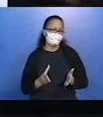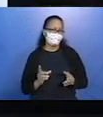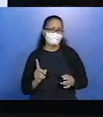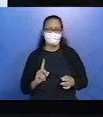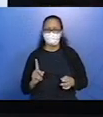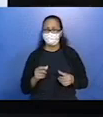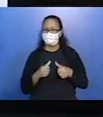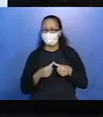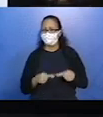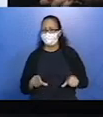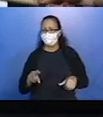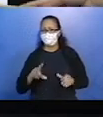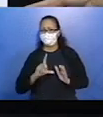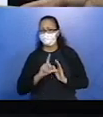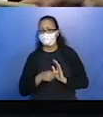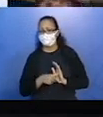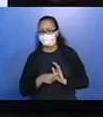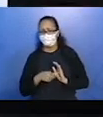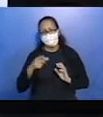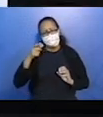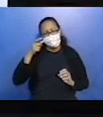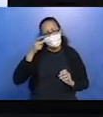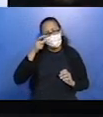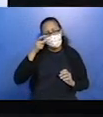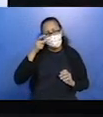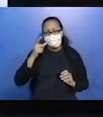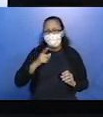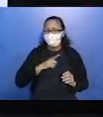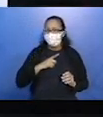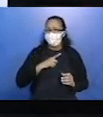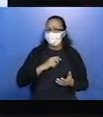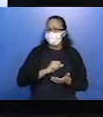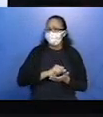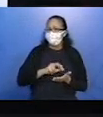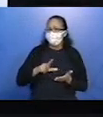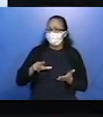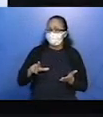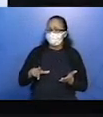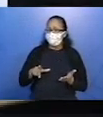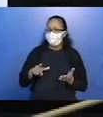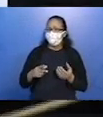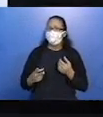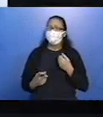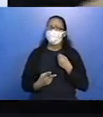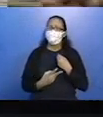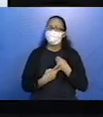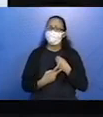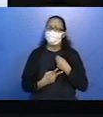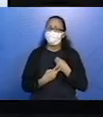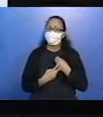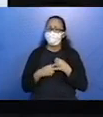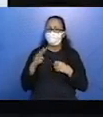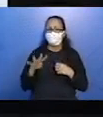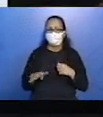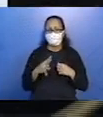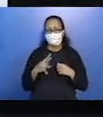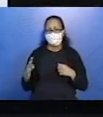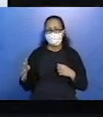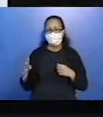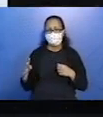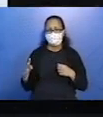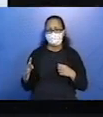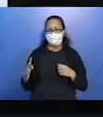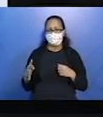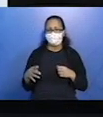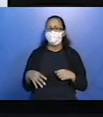Então, observem aqui, ó. Eu tenho vários verbos nessa tabela. Vamos começar aqui pelo primeiro,